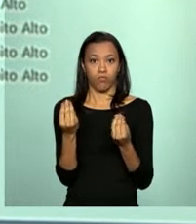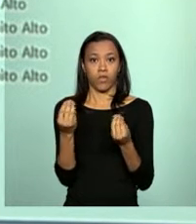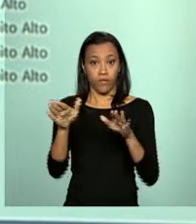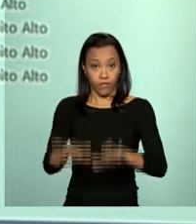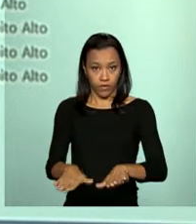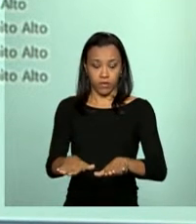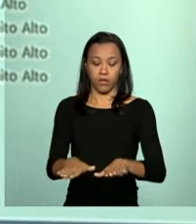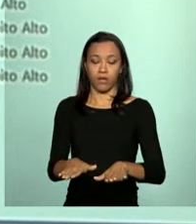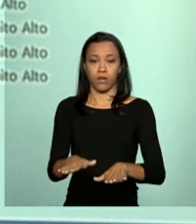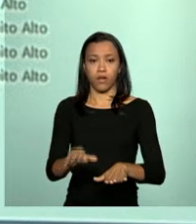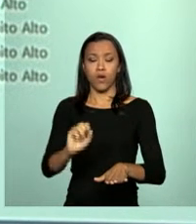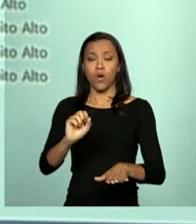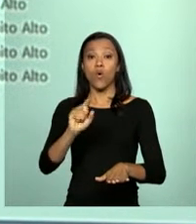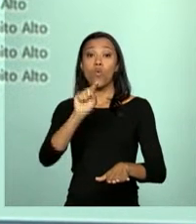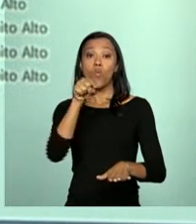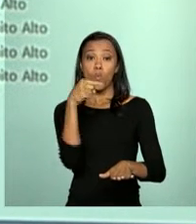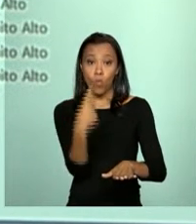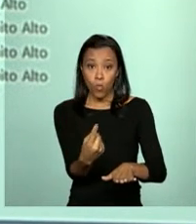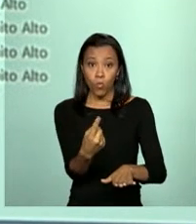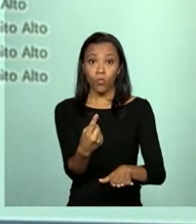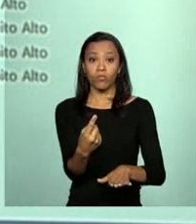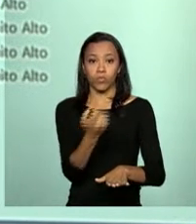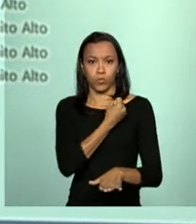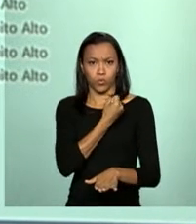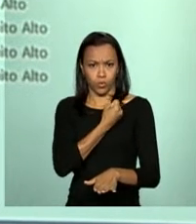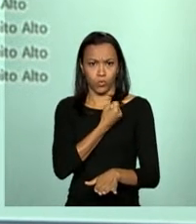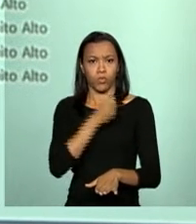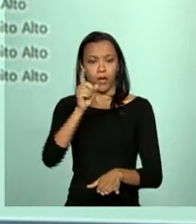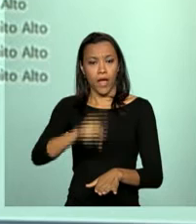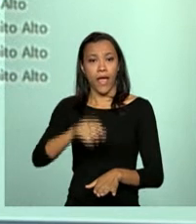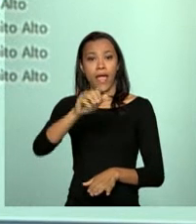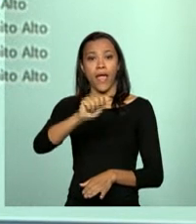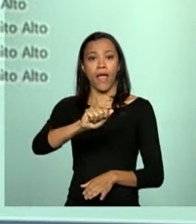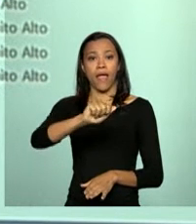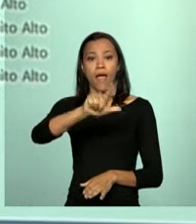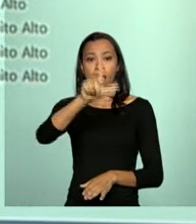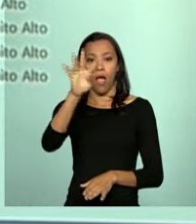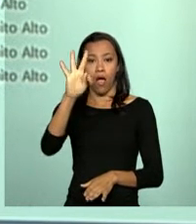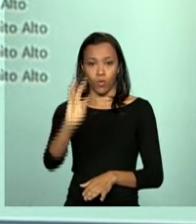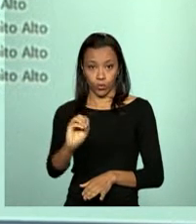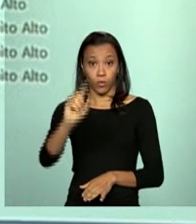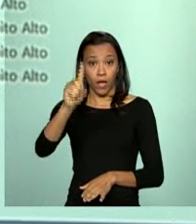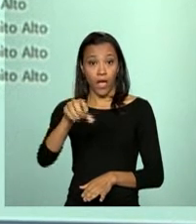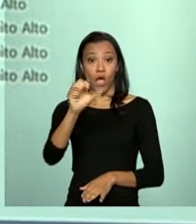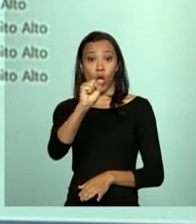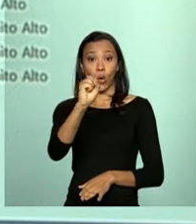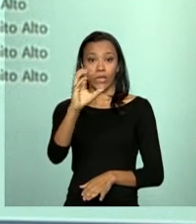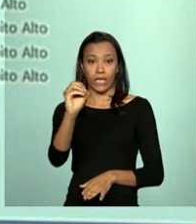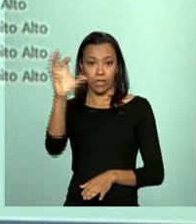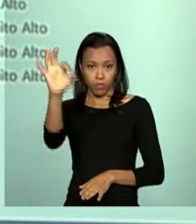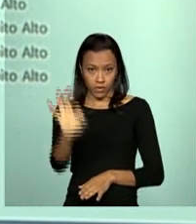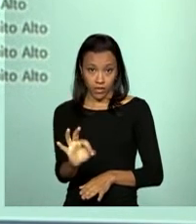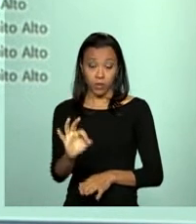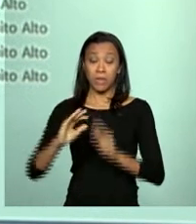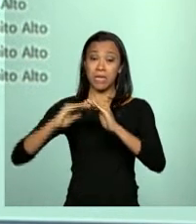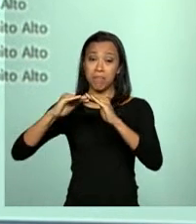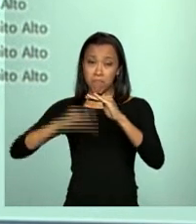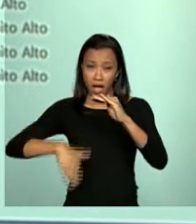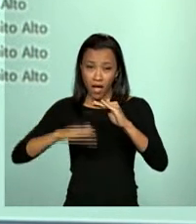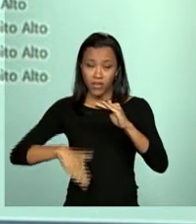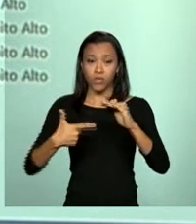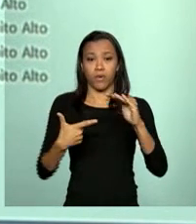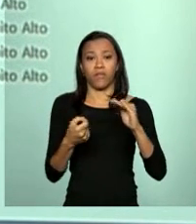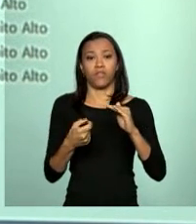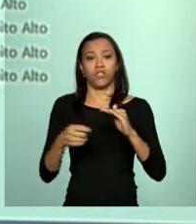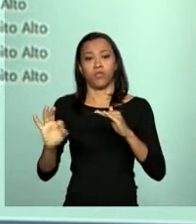Nenhum é alto. Não, um apenas é alto. Lembra que alto é 80% e muito baixo é 20%. E,